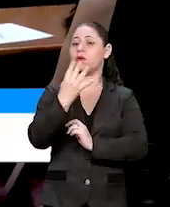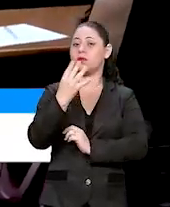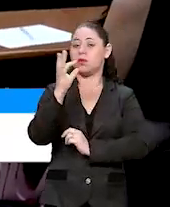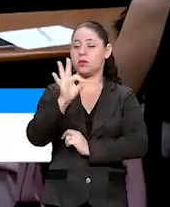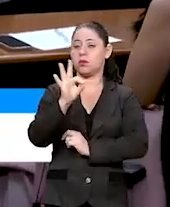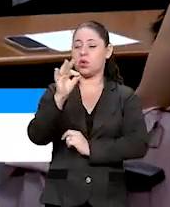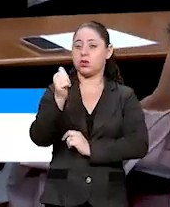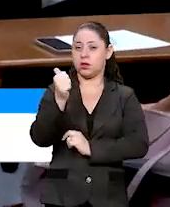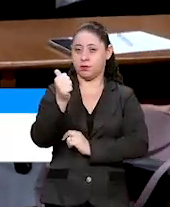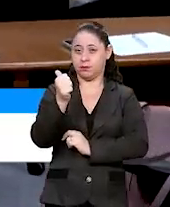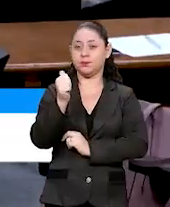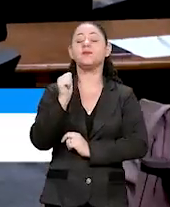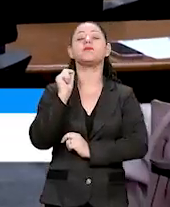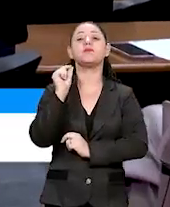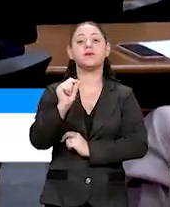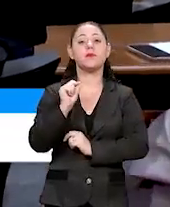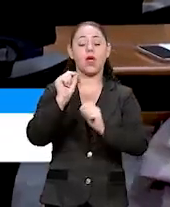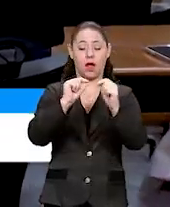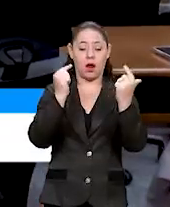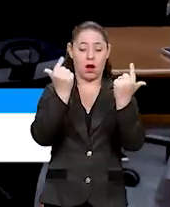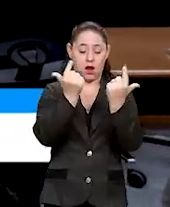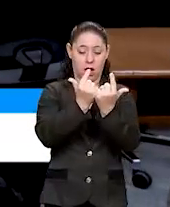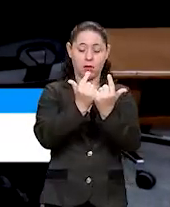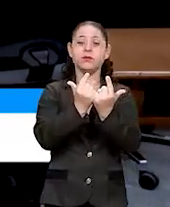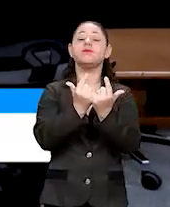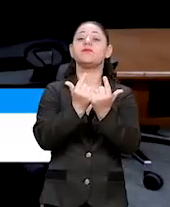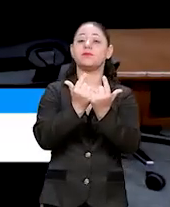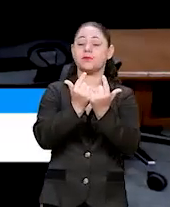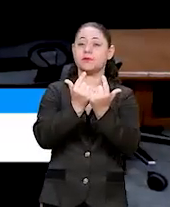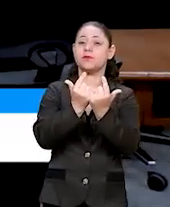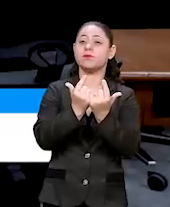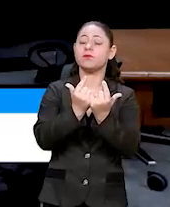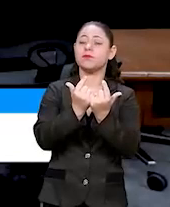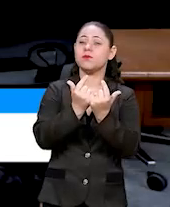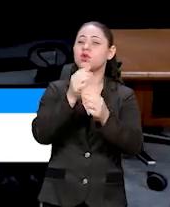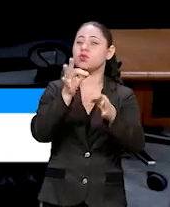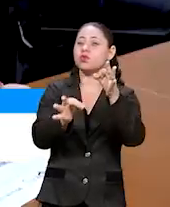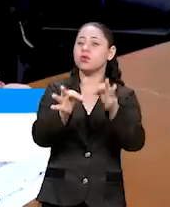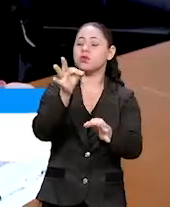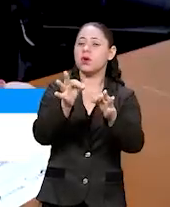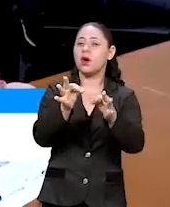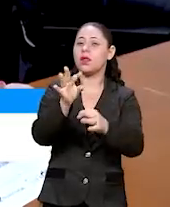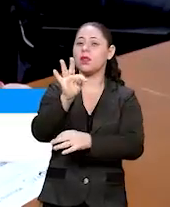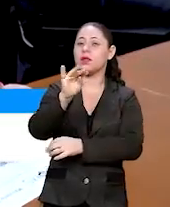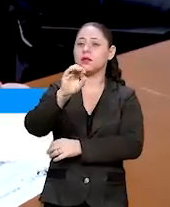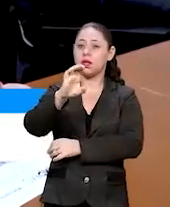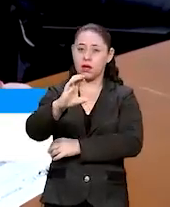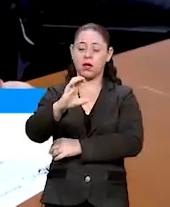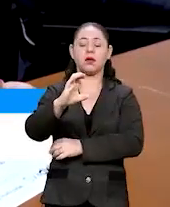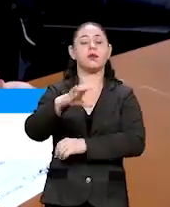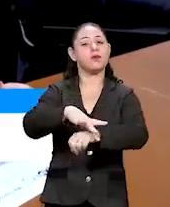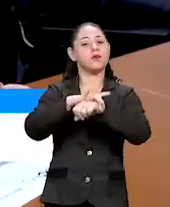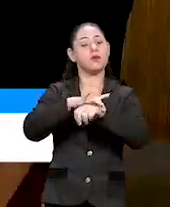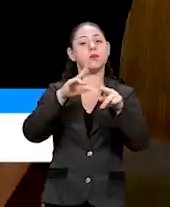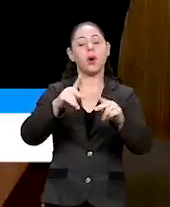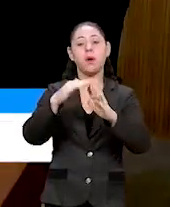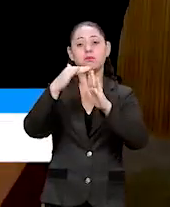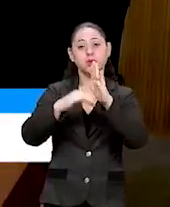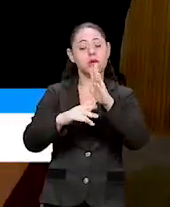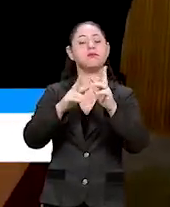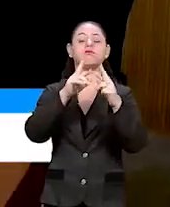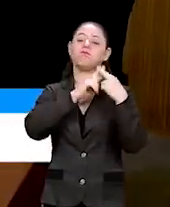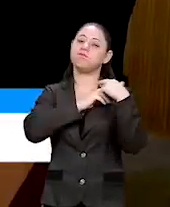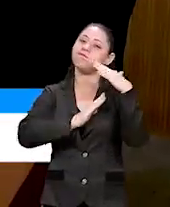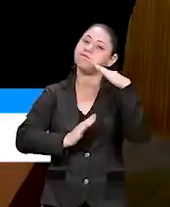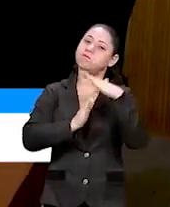de 44,1 por. alemes poder judiciário Ministério Público Tribunal de Contas e Defensoria Pública também